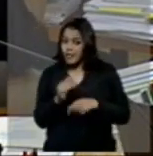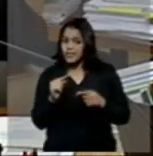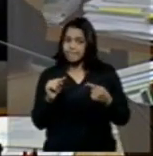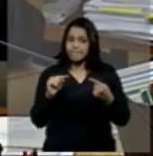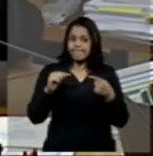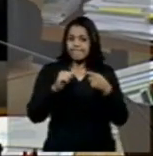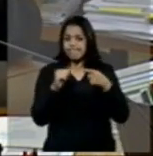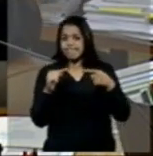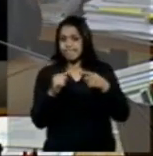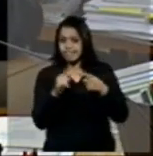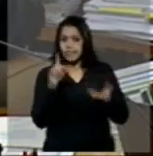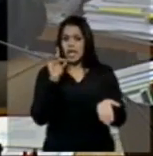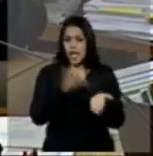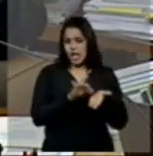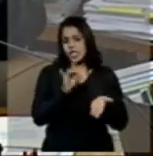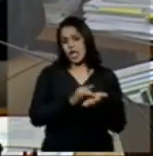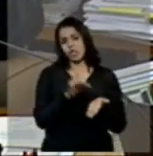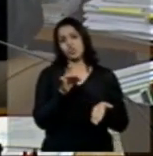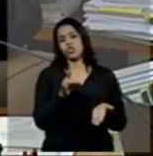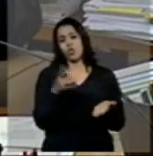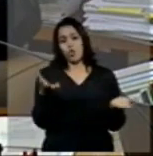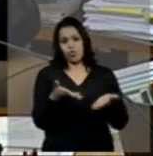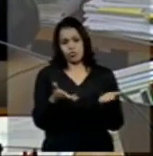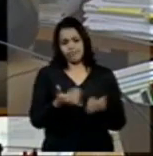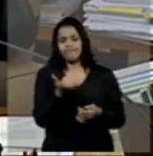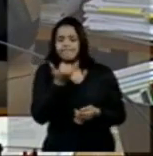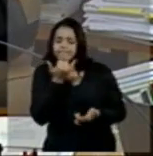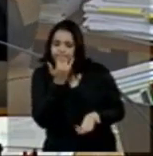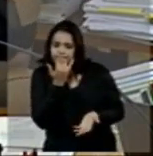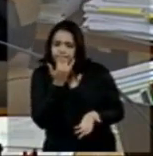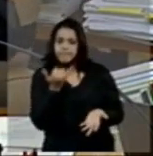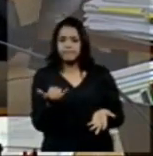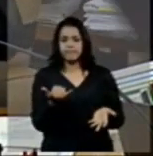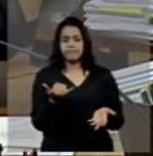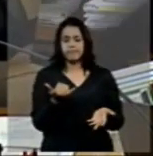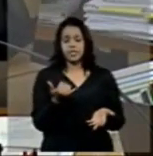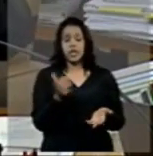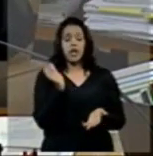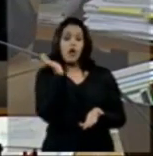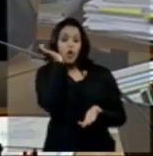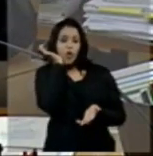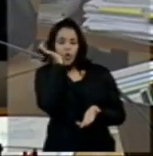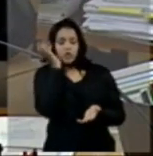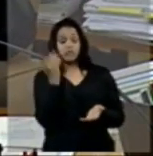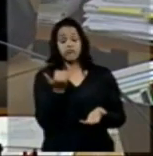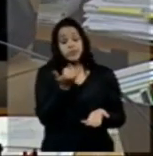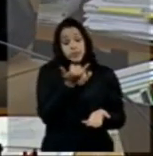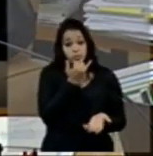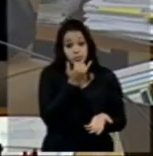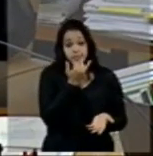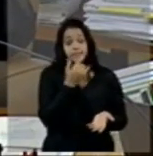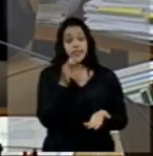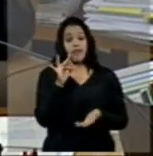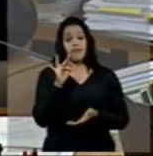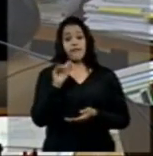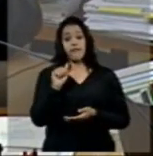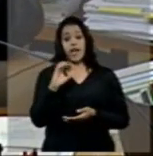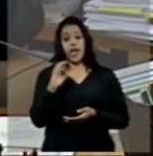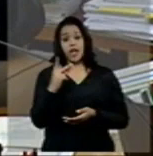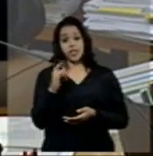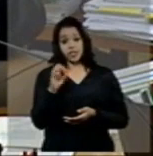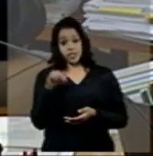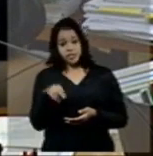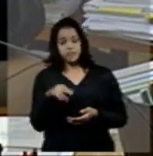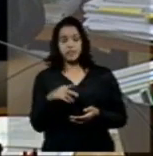hoje, com as devidas vênias ao ministro Luiz Edson Fachin e à ministra Rosa Weber, é